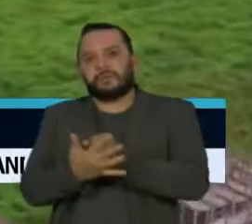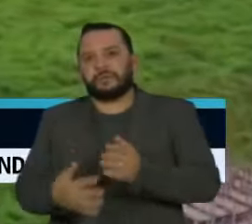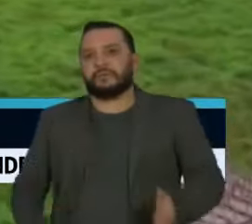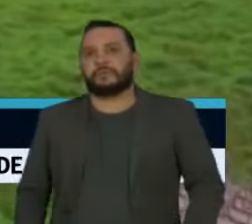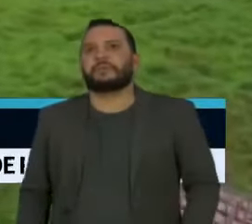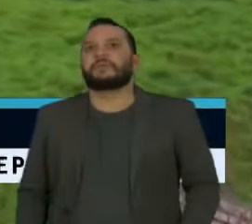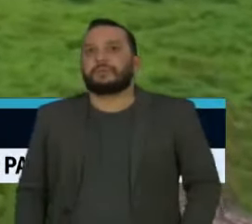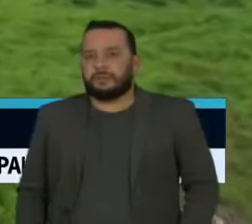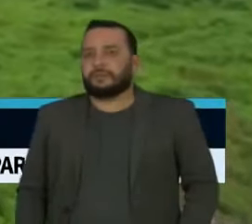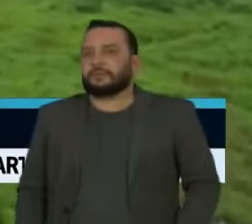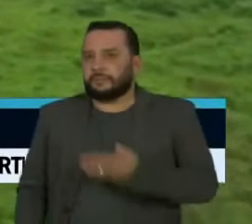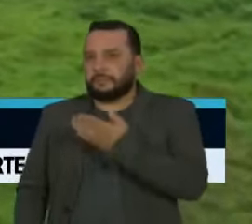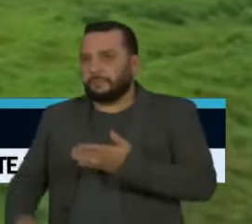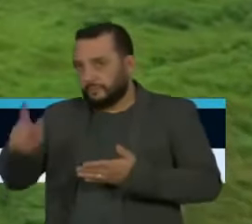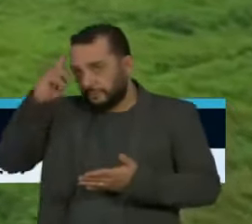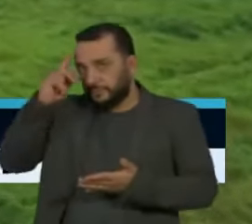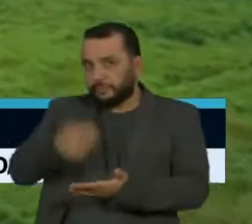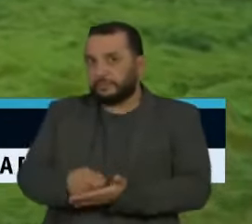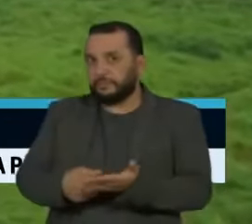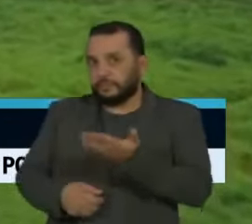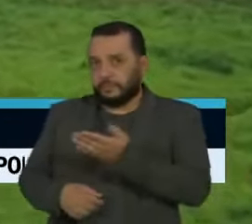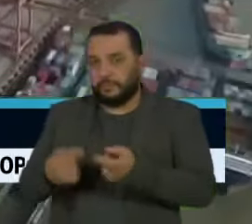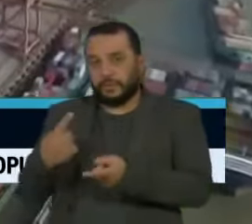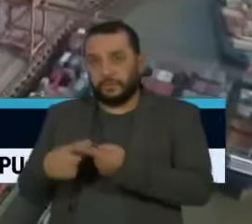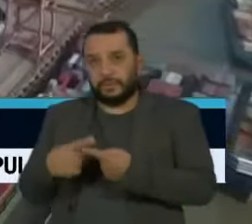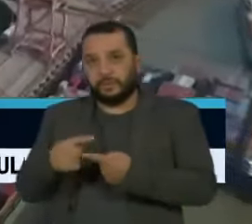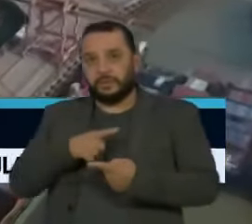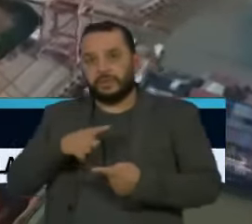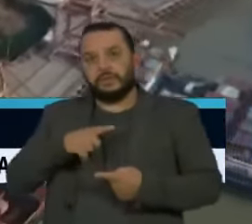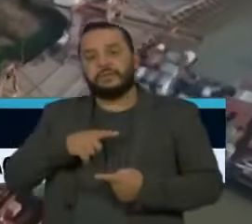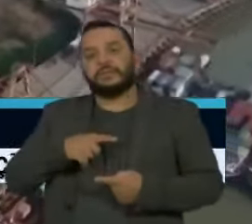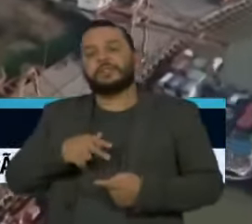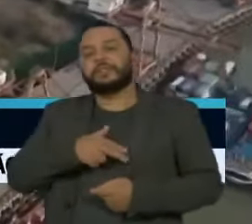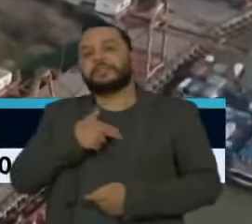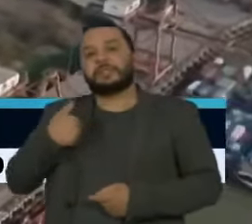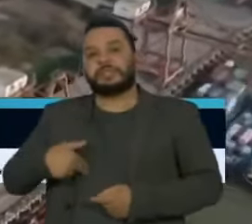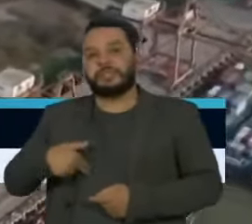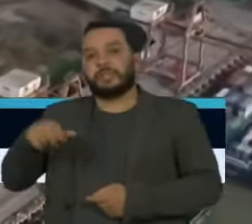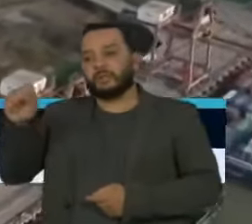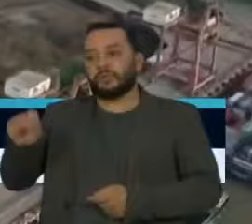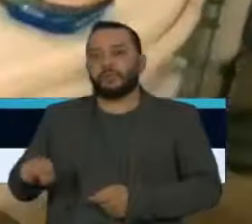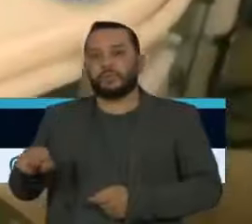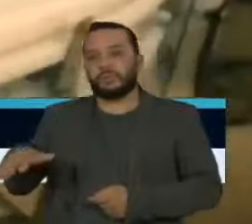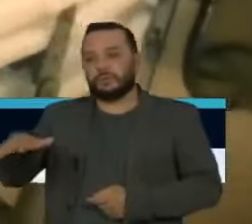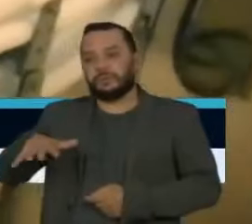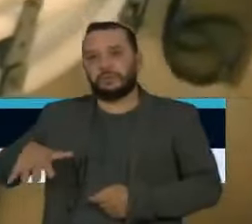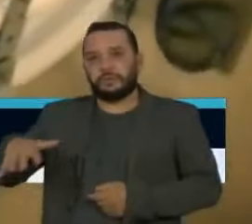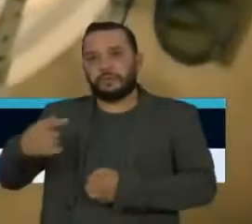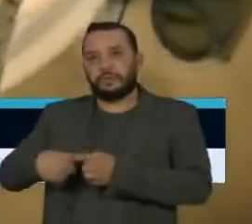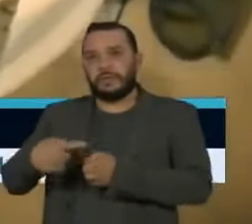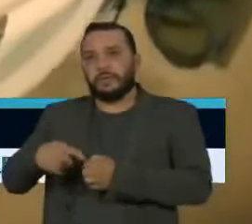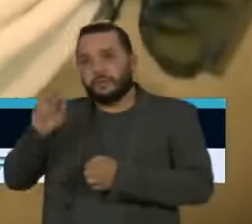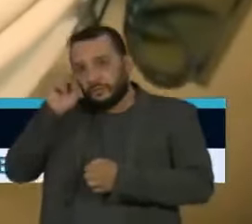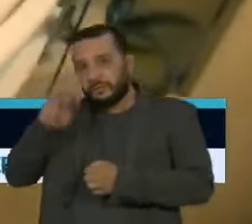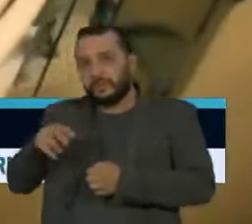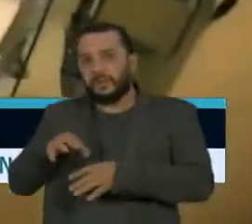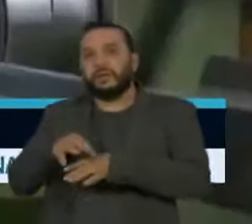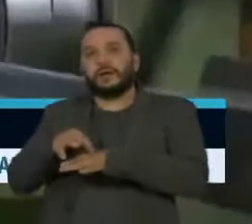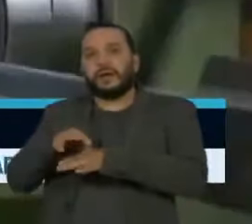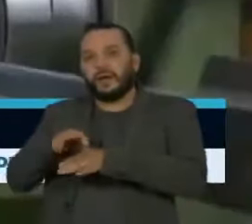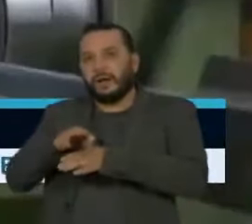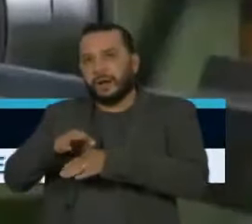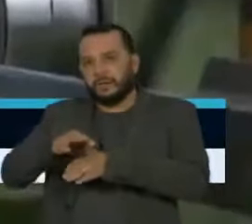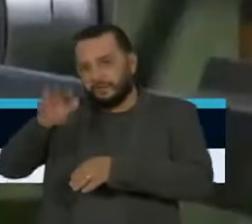coronavírus. A decisão foi tomada depois que uma cidade do sul da China anunciou ter encontrado traços do vírus em asas de